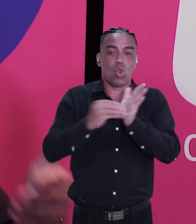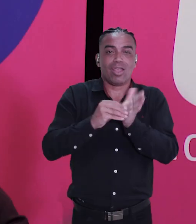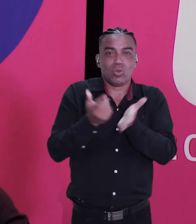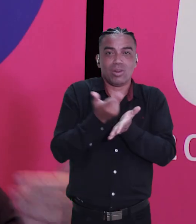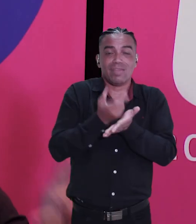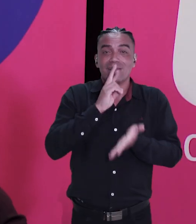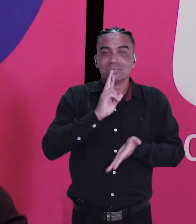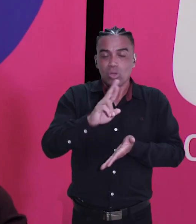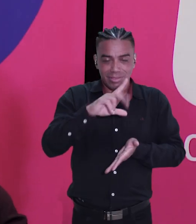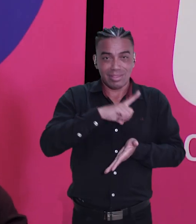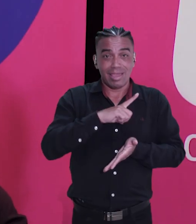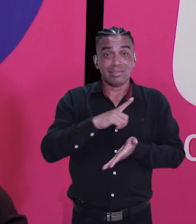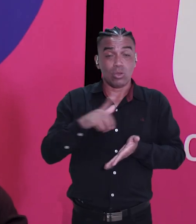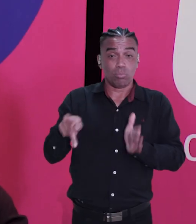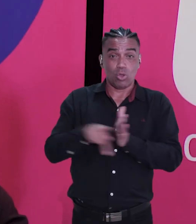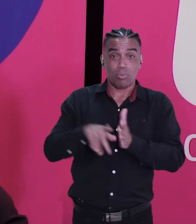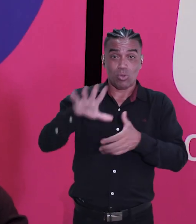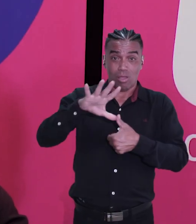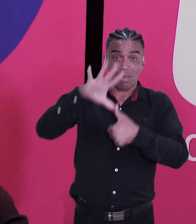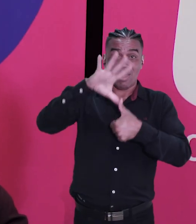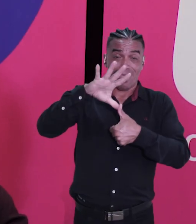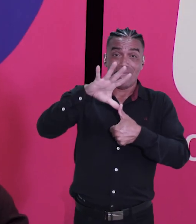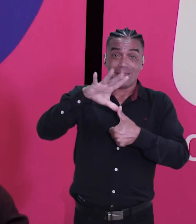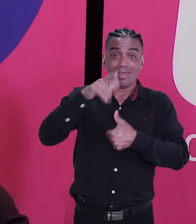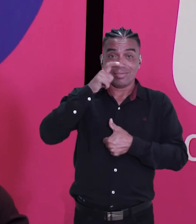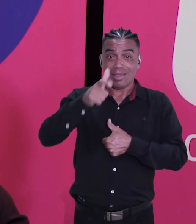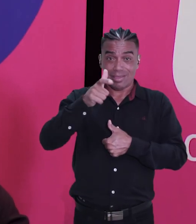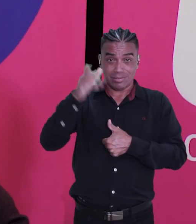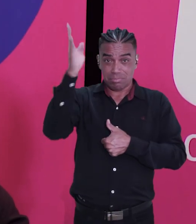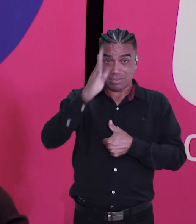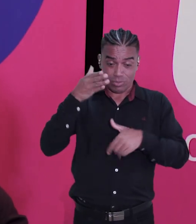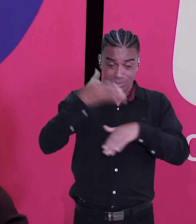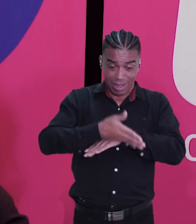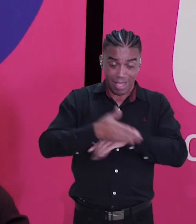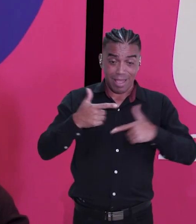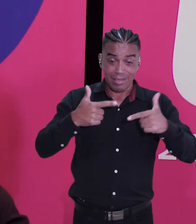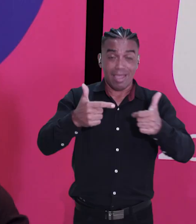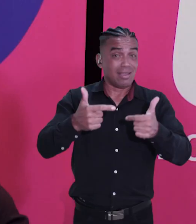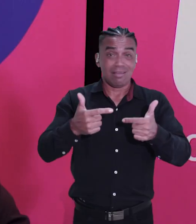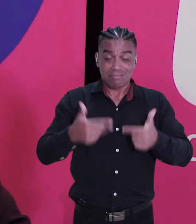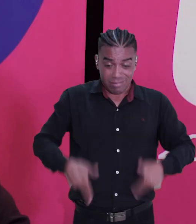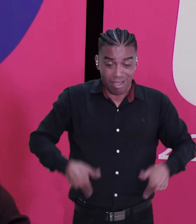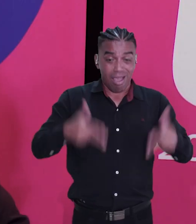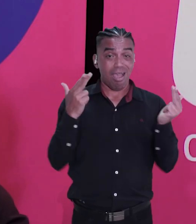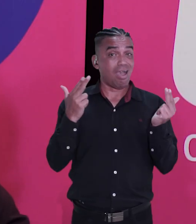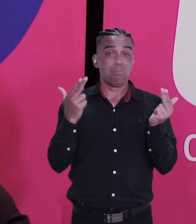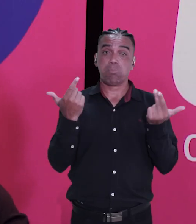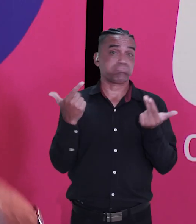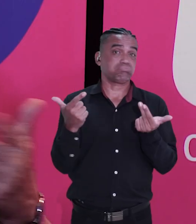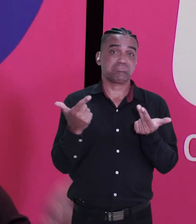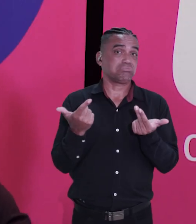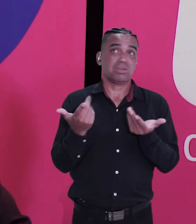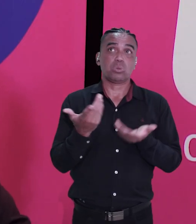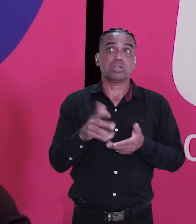sendo expostas no livro e respondidas, né? Os americanos não tinham interesse nenhum que o Brasil entrasse na guerra. O Brasil não estava armado, o Brasil não tinha a